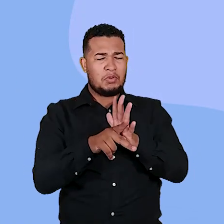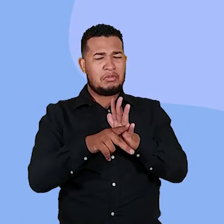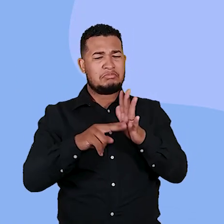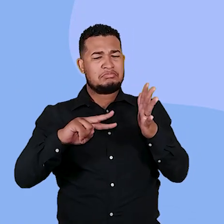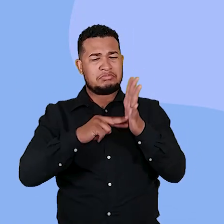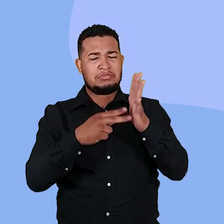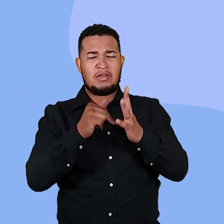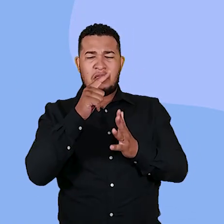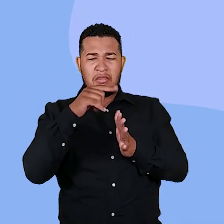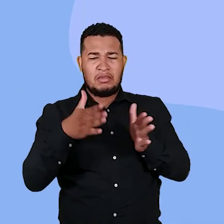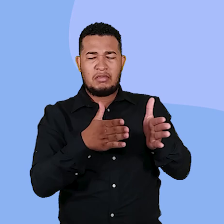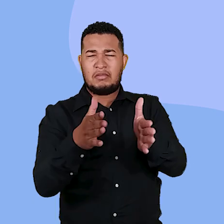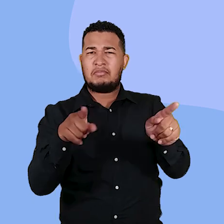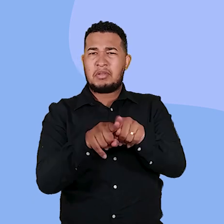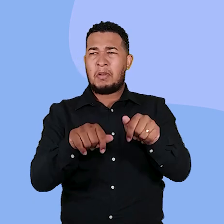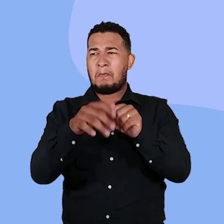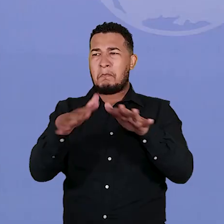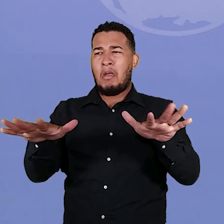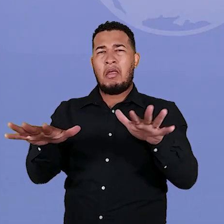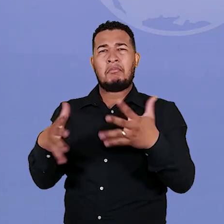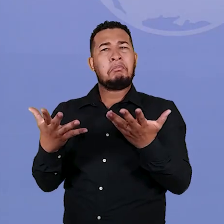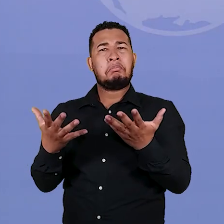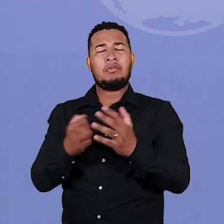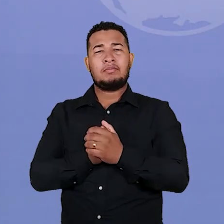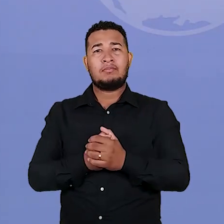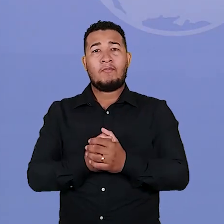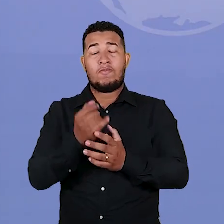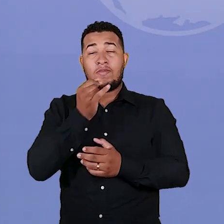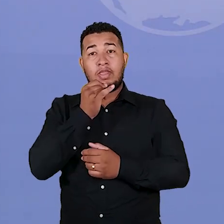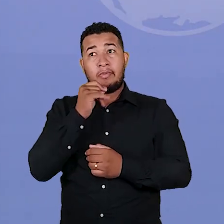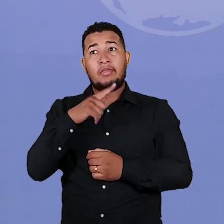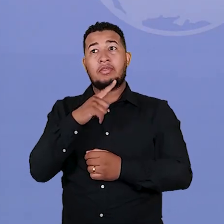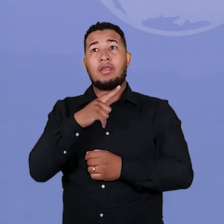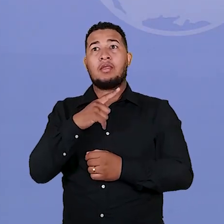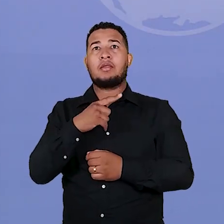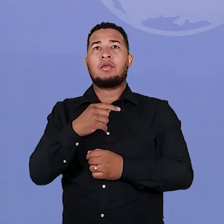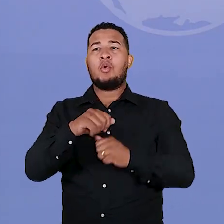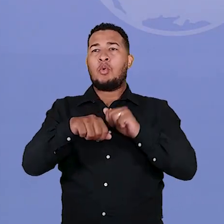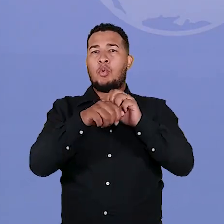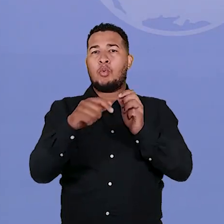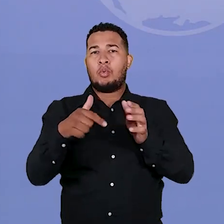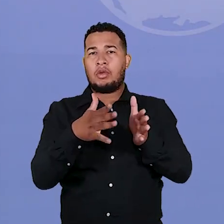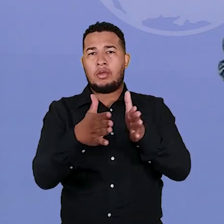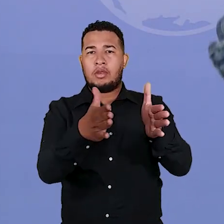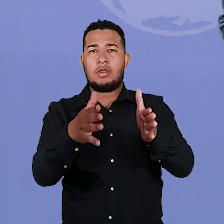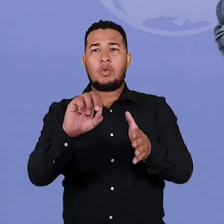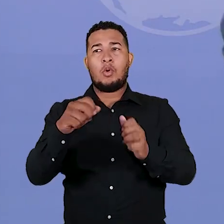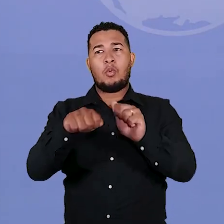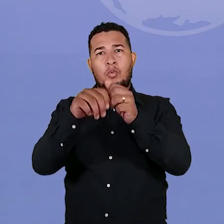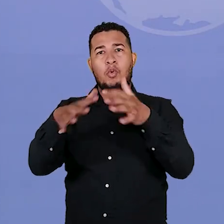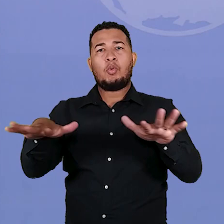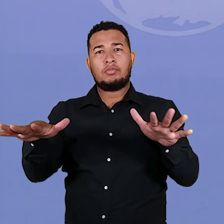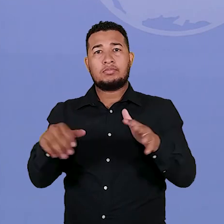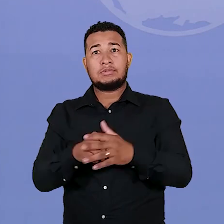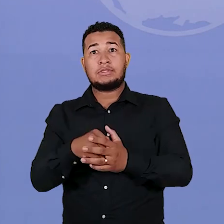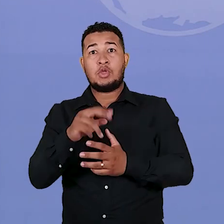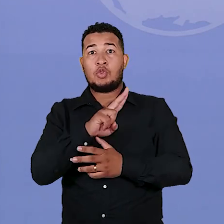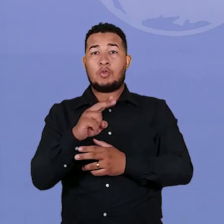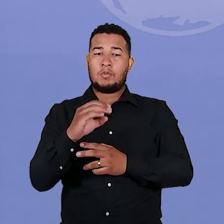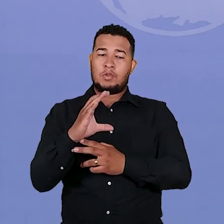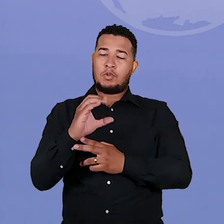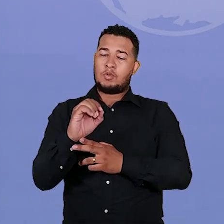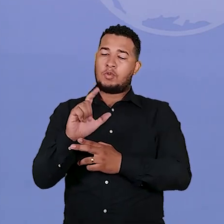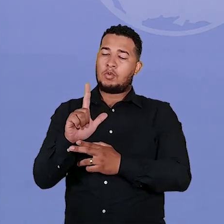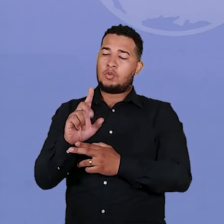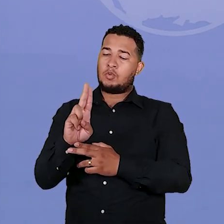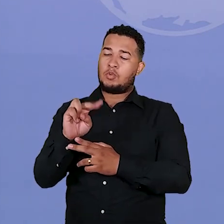tem a luminosidade a ver com rios e mares? Então, a gente tem lá um rio ou o oceano, né? Tem o que a